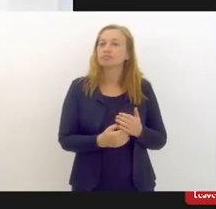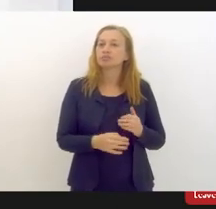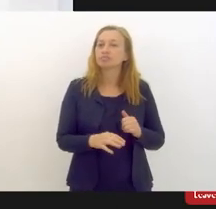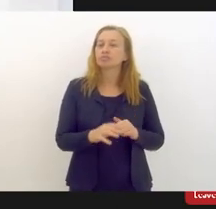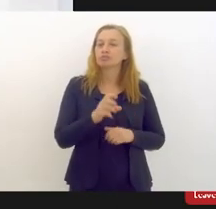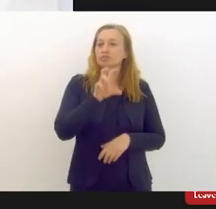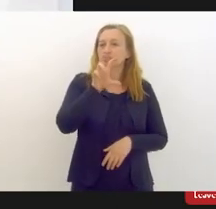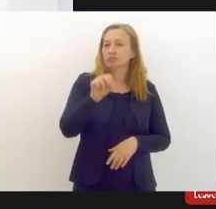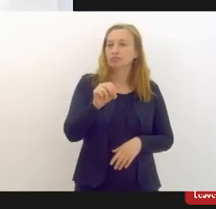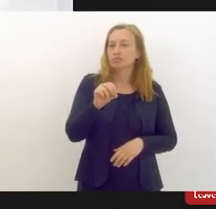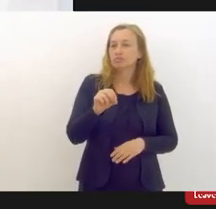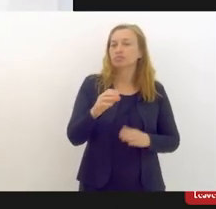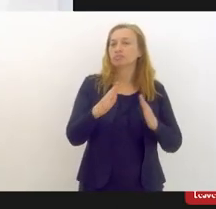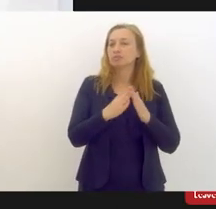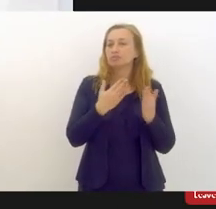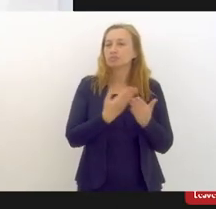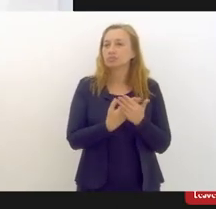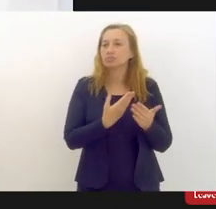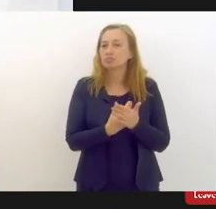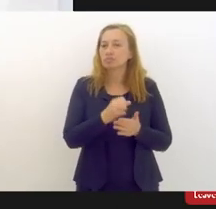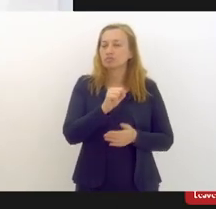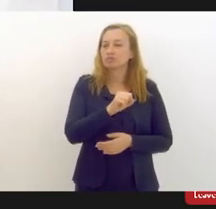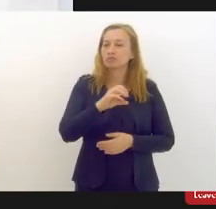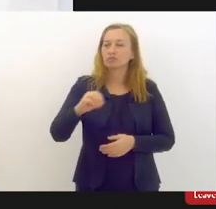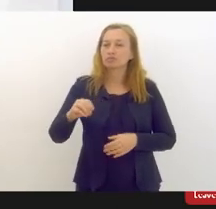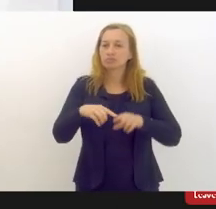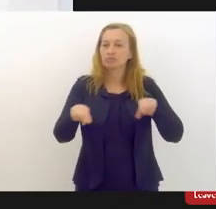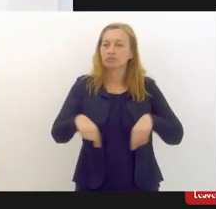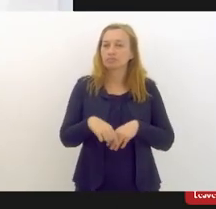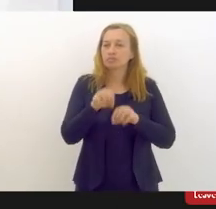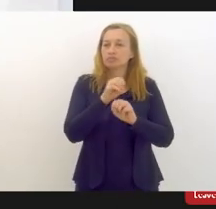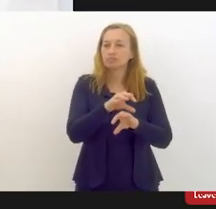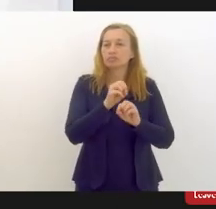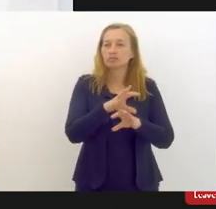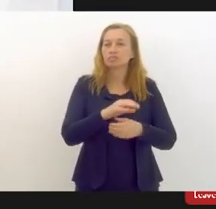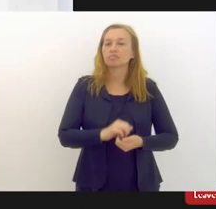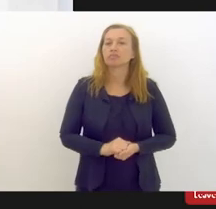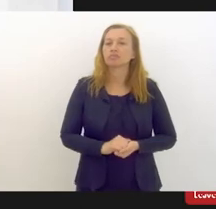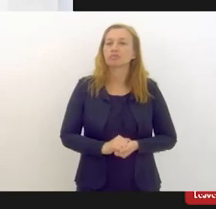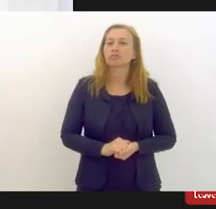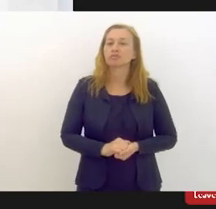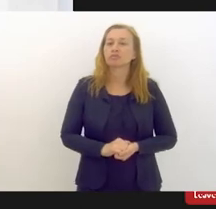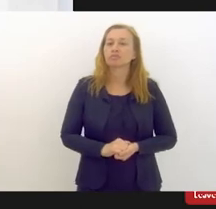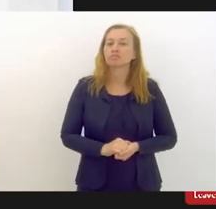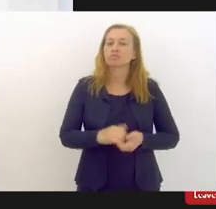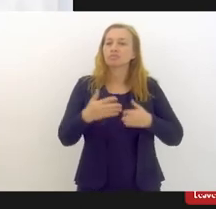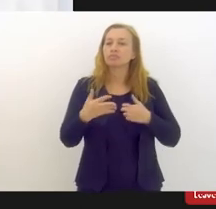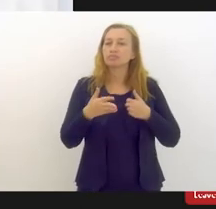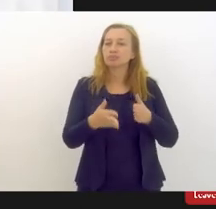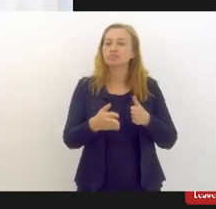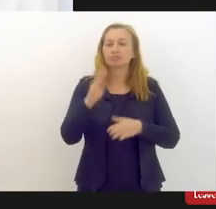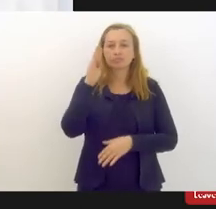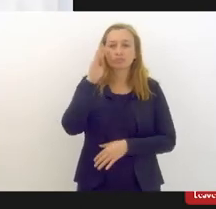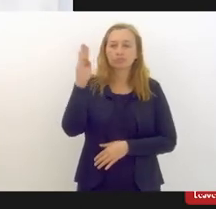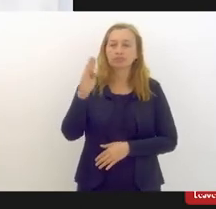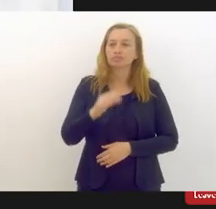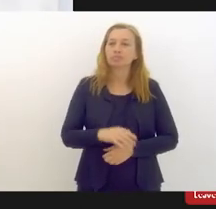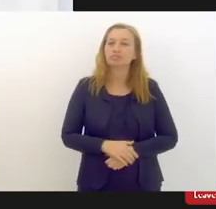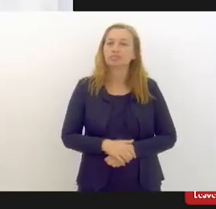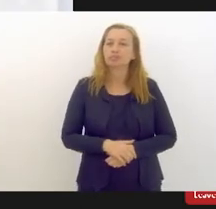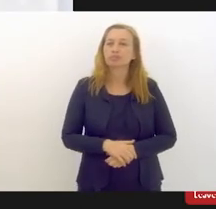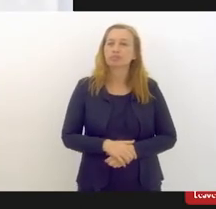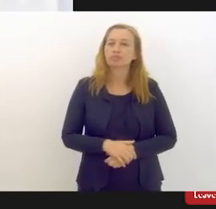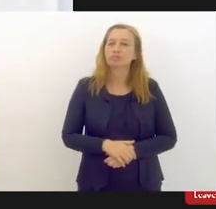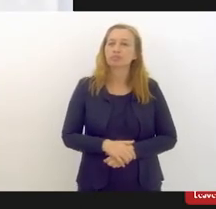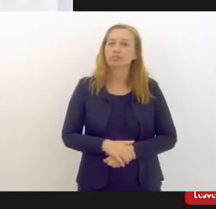com 800 salas de aulas atendidas, e também uma centralização através de termos de